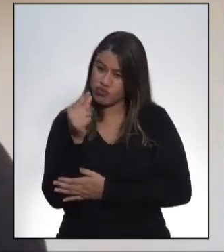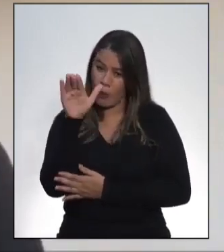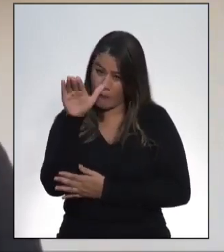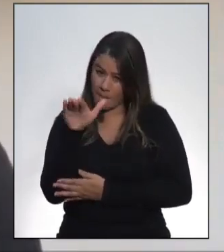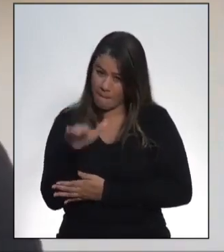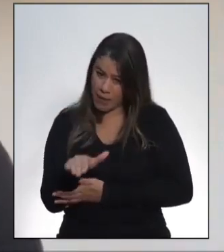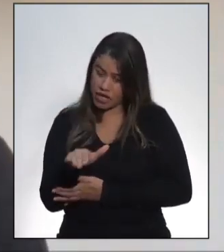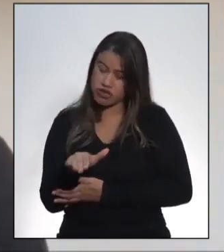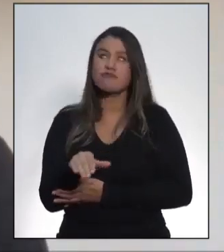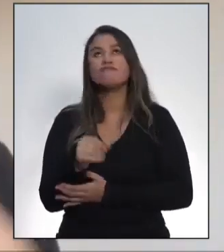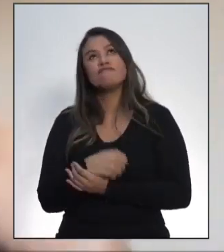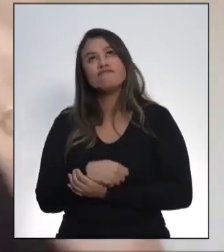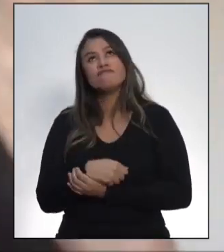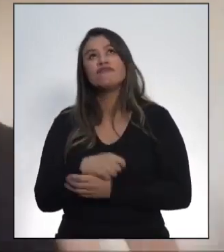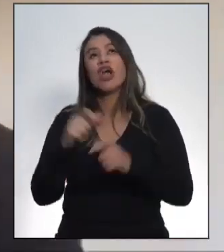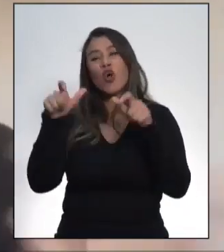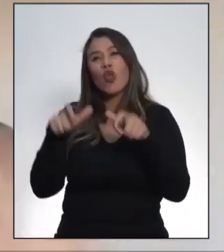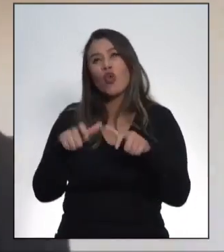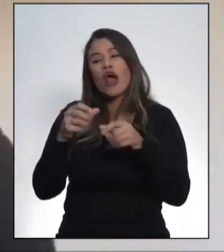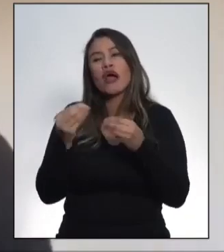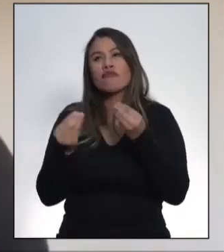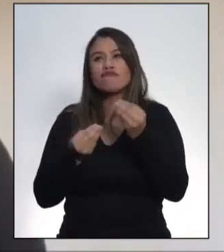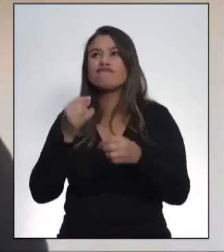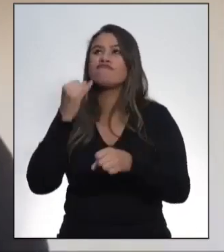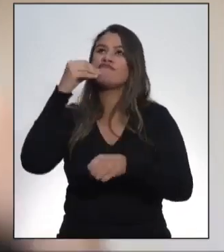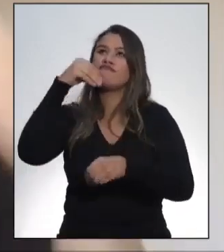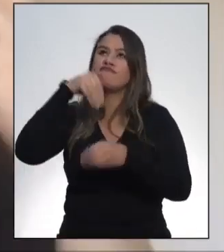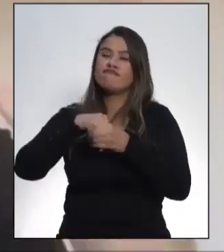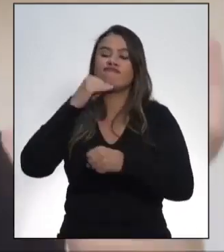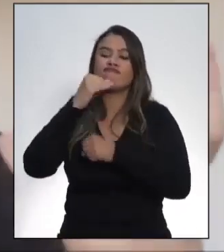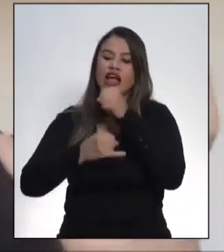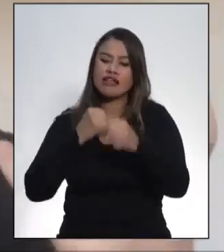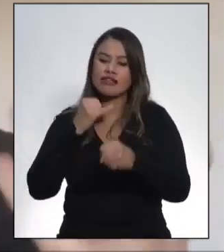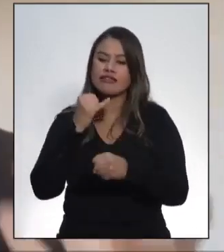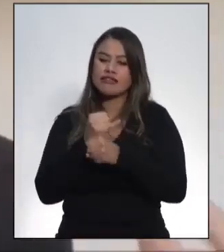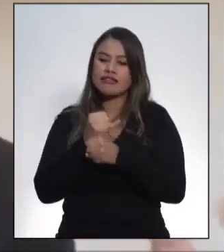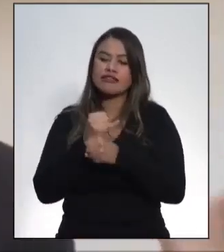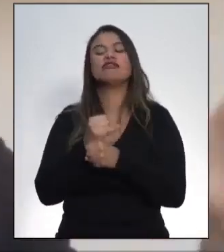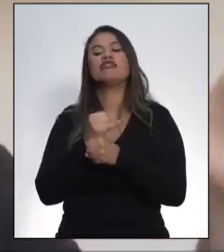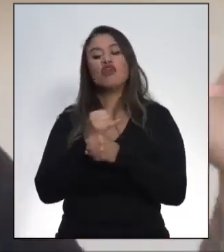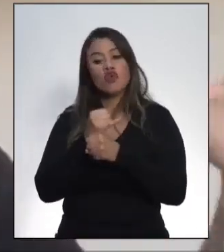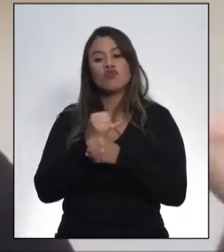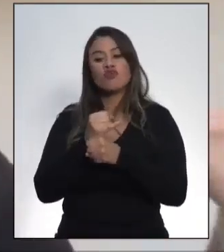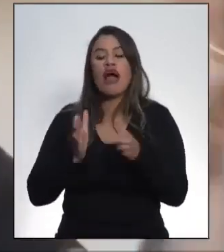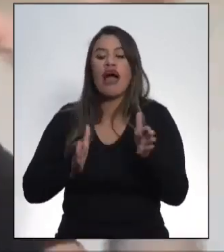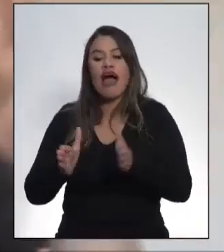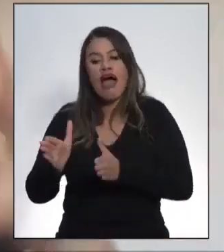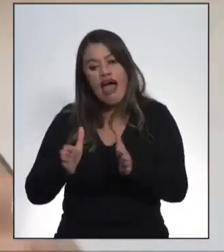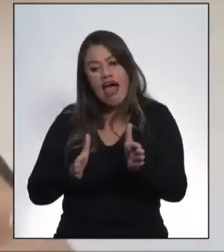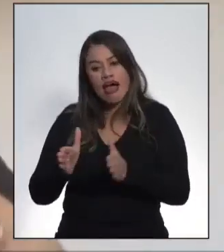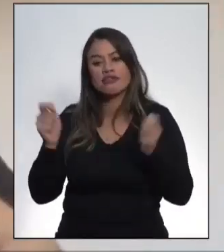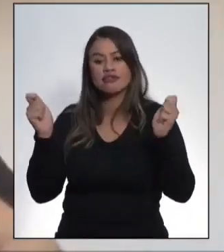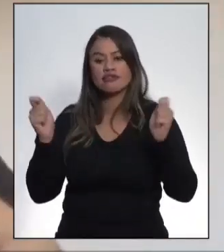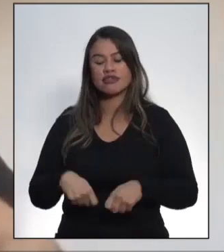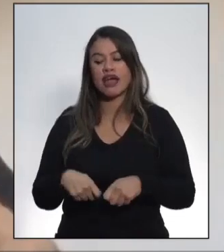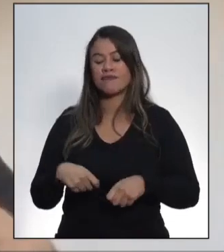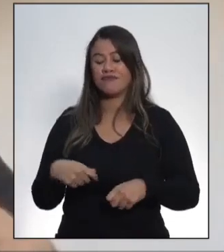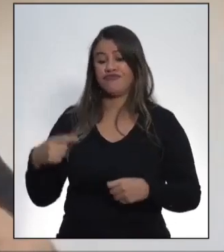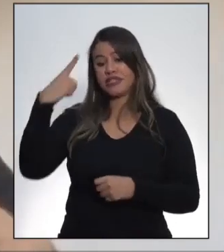Internet muito acessível. Então, qual é a ideia? A ideia é que se eu tenho um preço baixo,